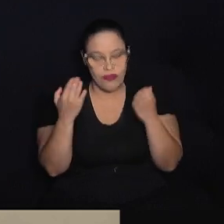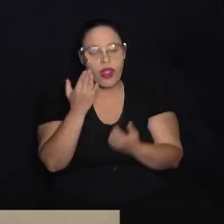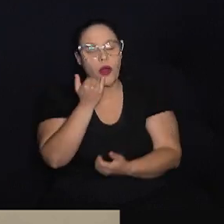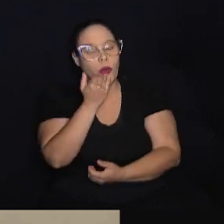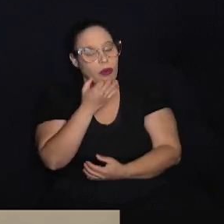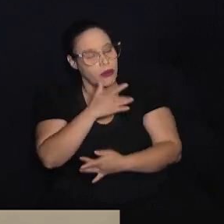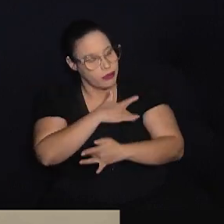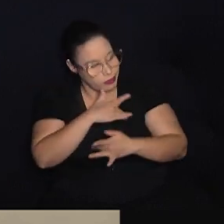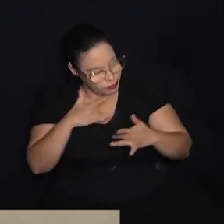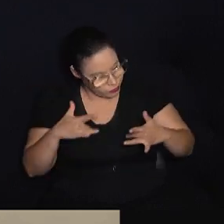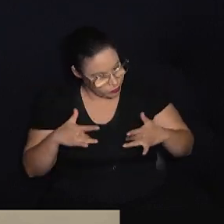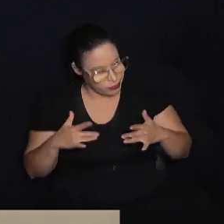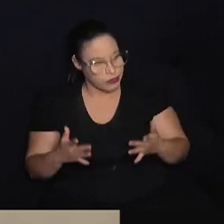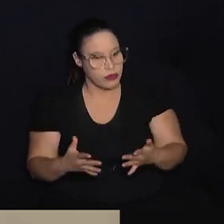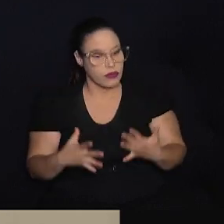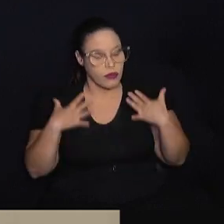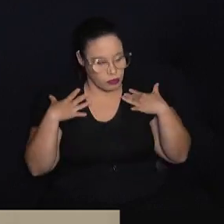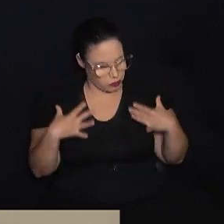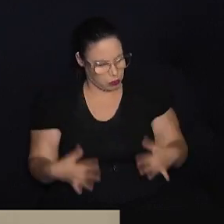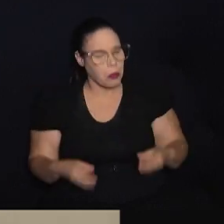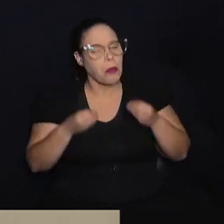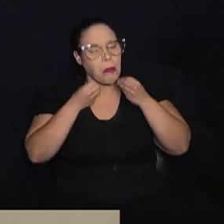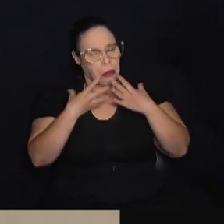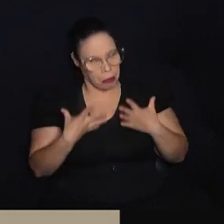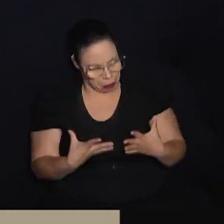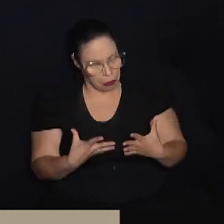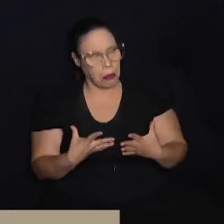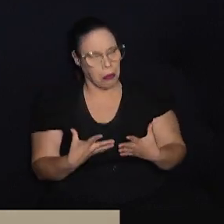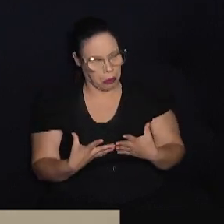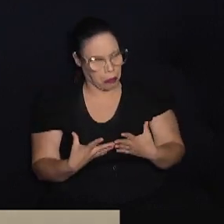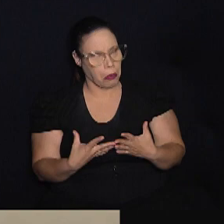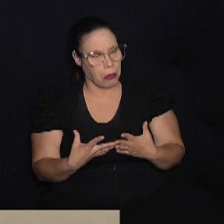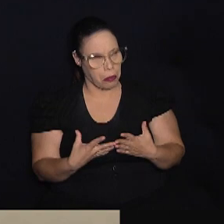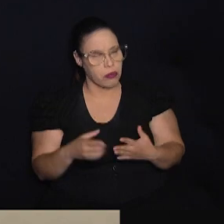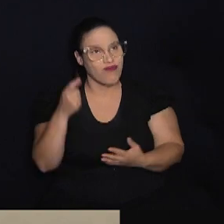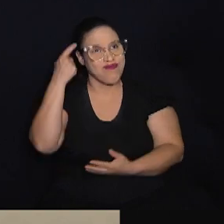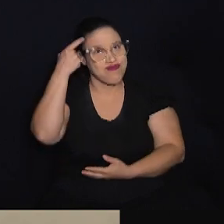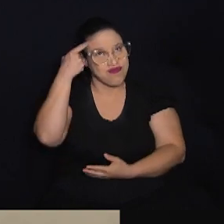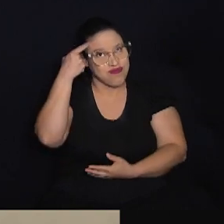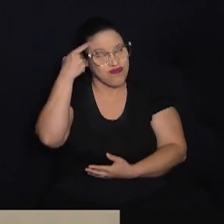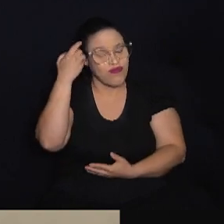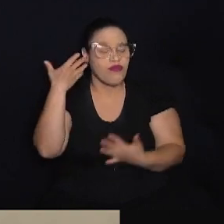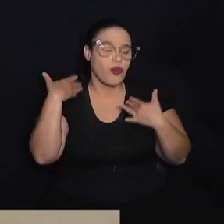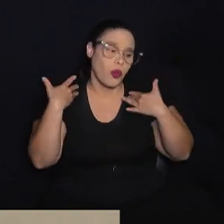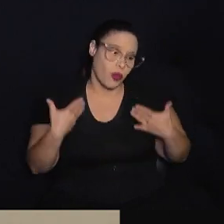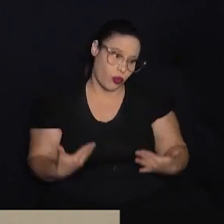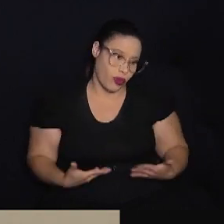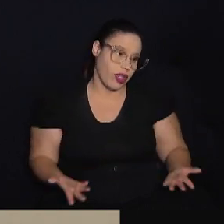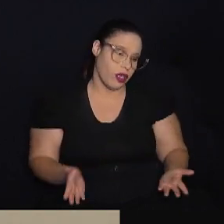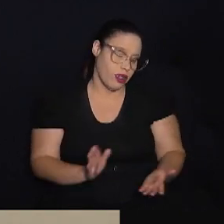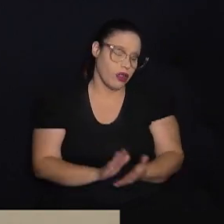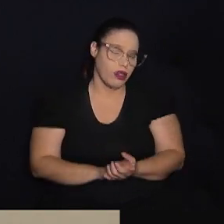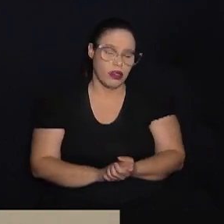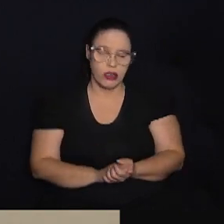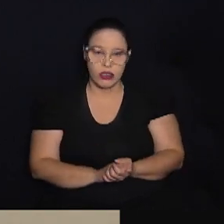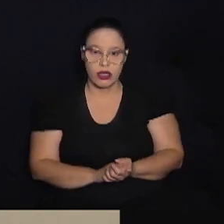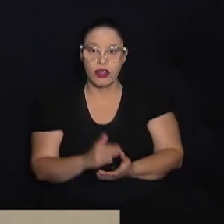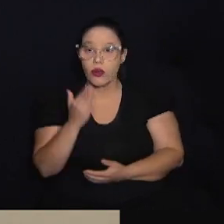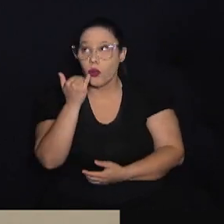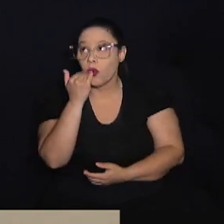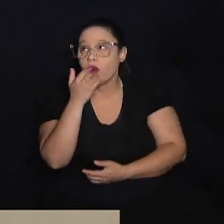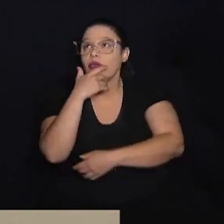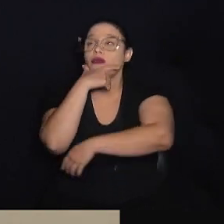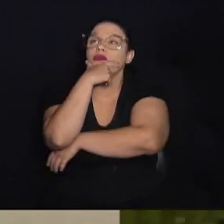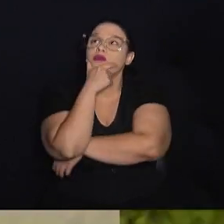alimentação saudável e manter um corpo bem, né? Tanto a parte psicológica quanto física. Quanto à